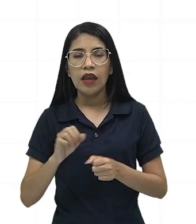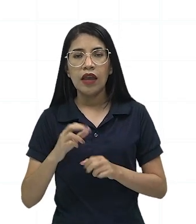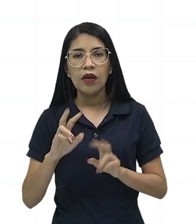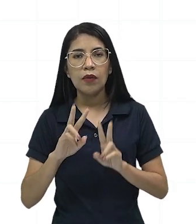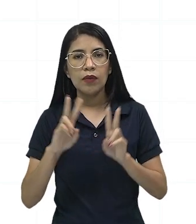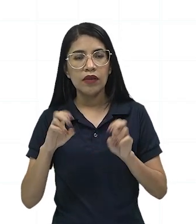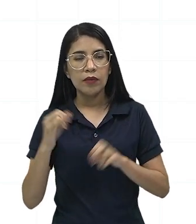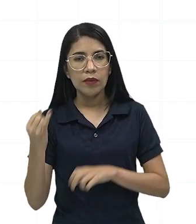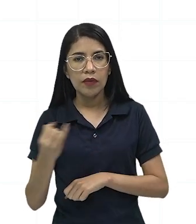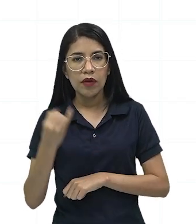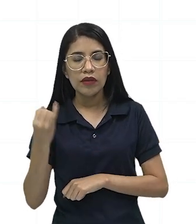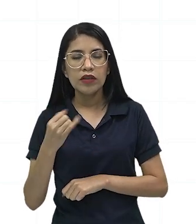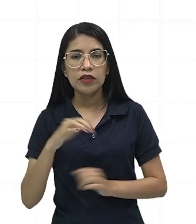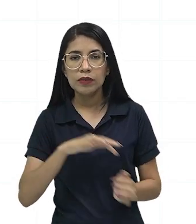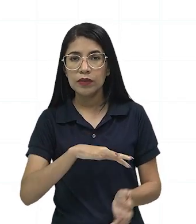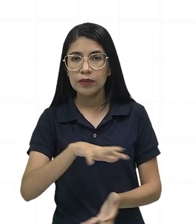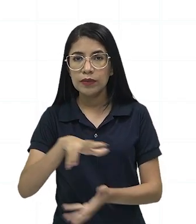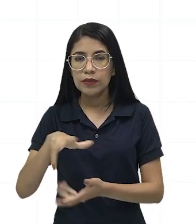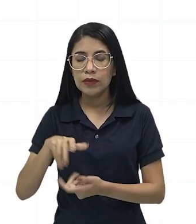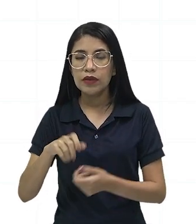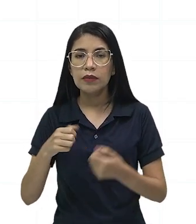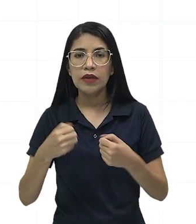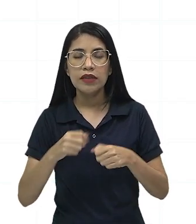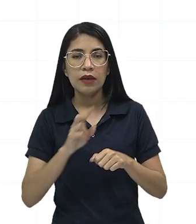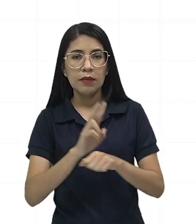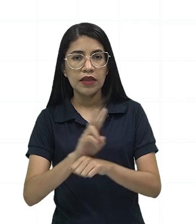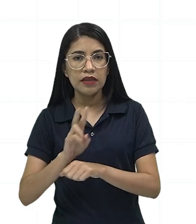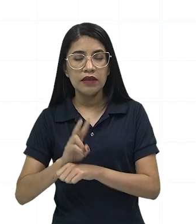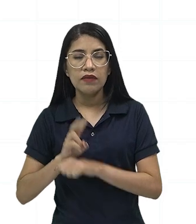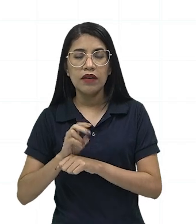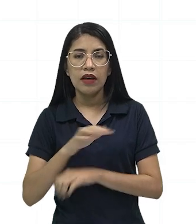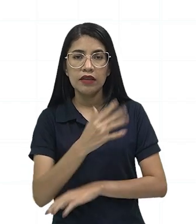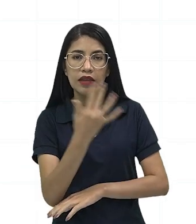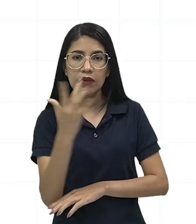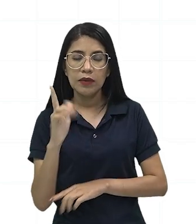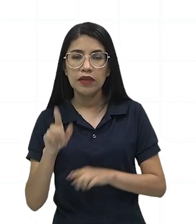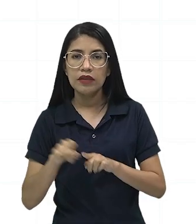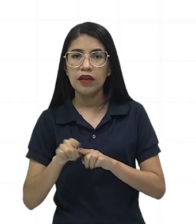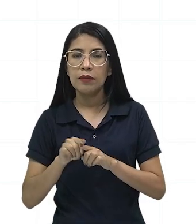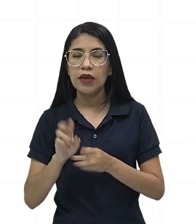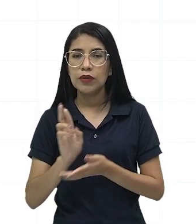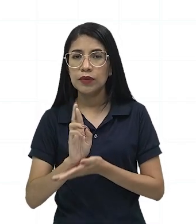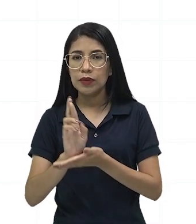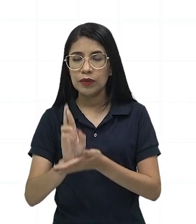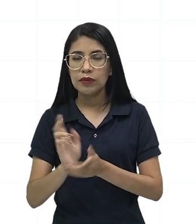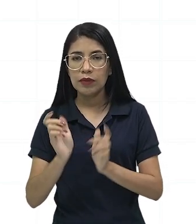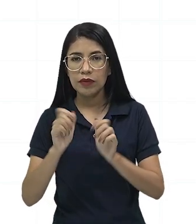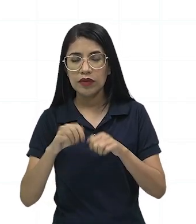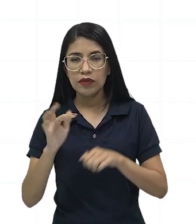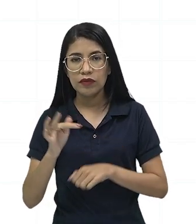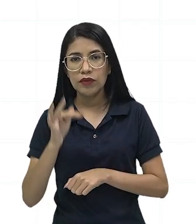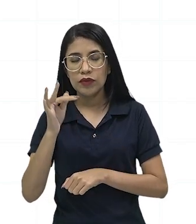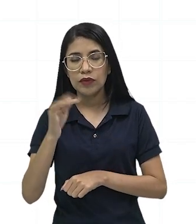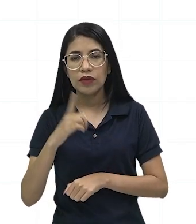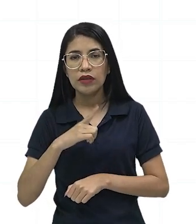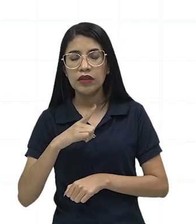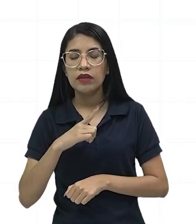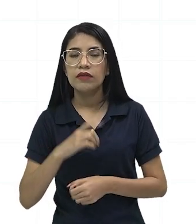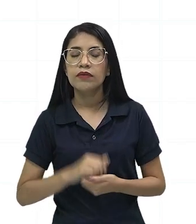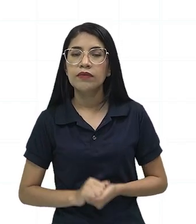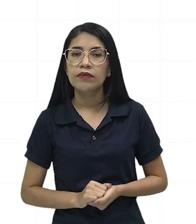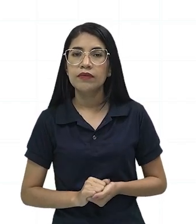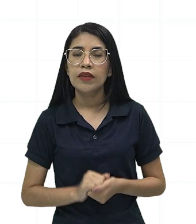extrema relevância para o nosso planeta. Devemos preservar a natureza e seus recursos para garantir um futuro melhor para